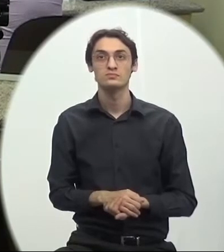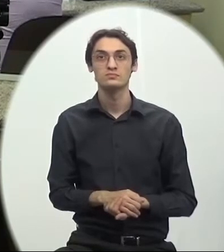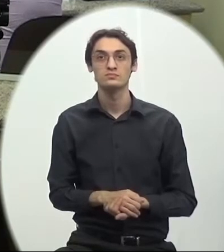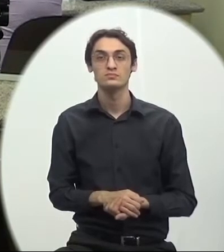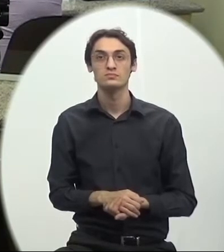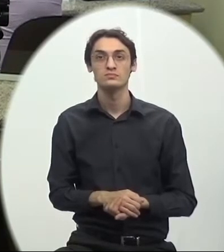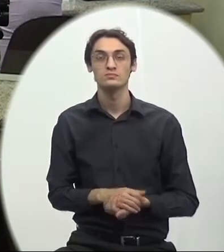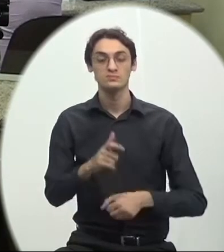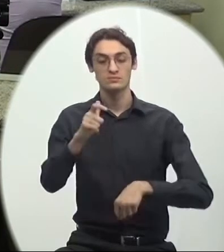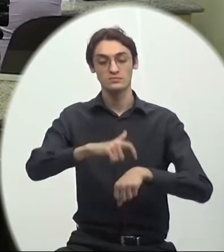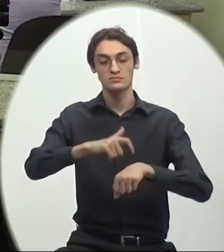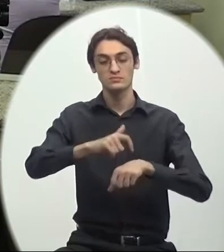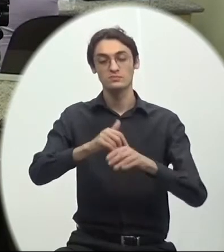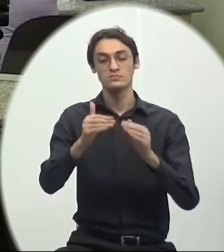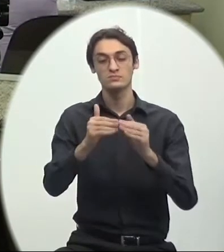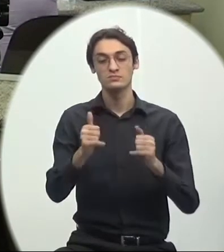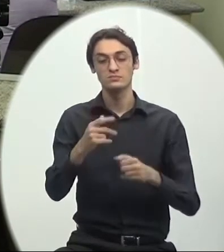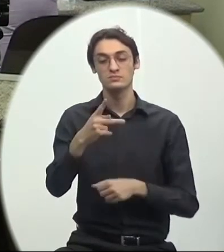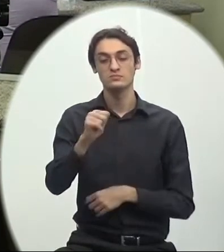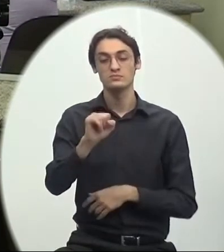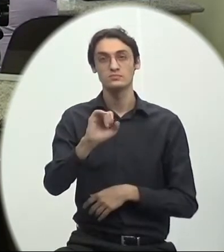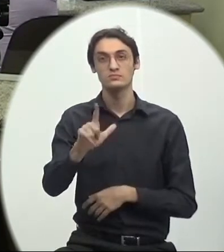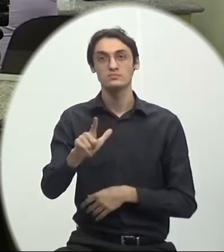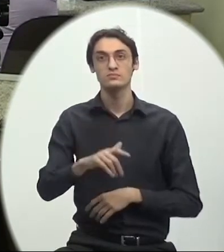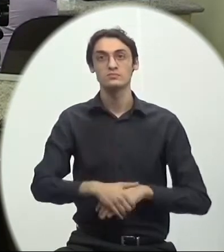presença? Questão de ordem cedida ao vereador Paiol.